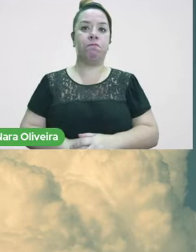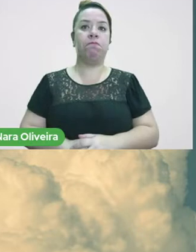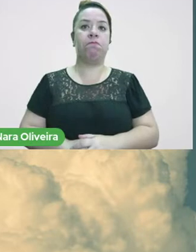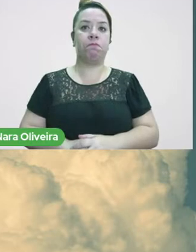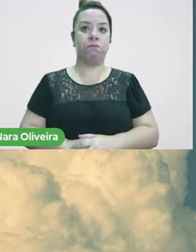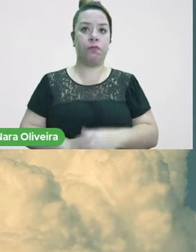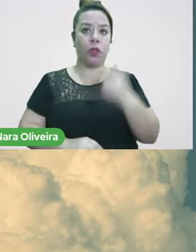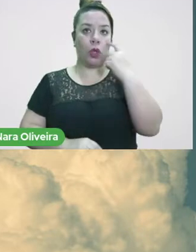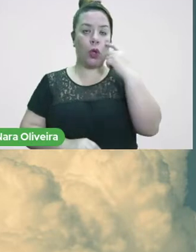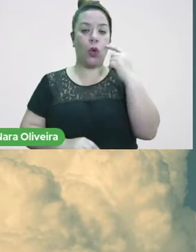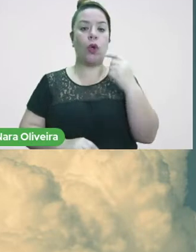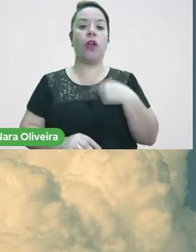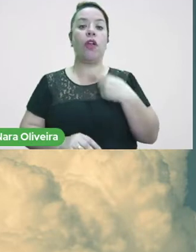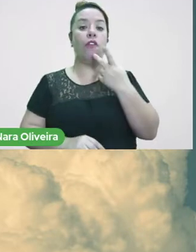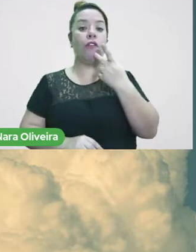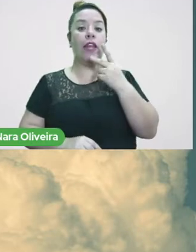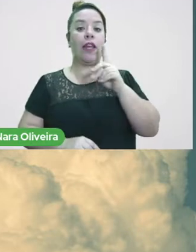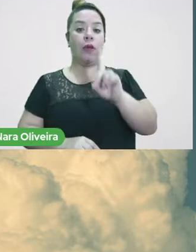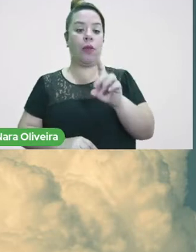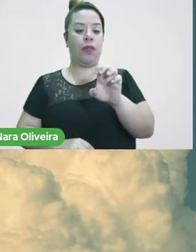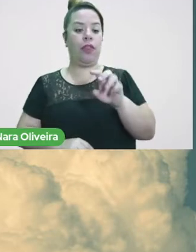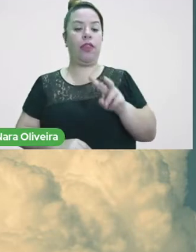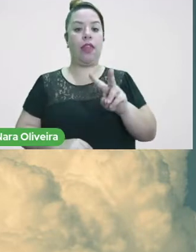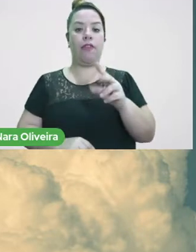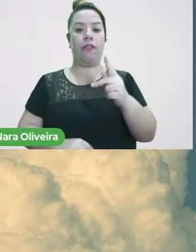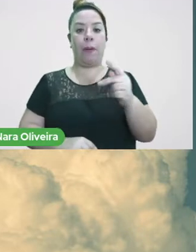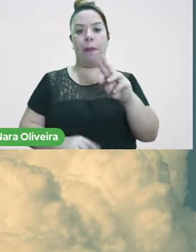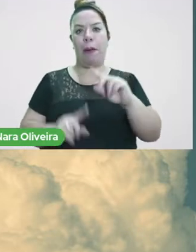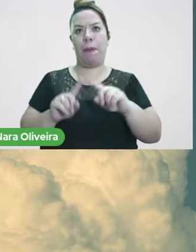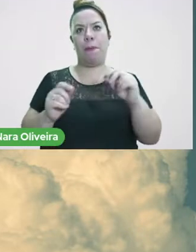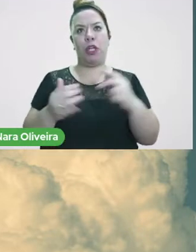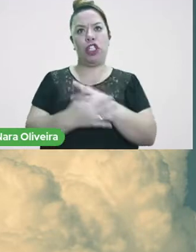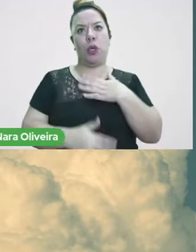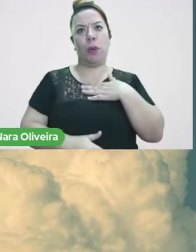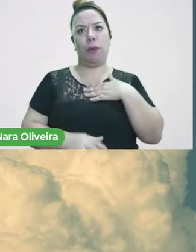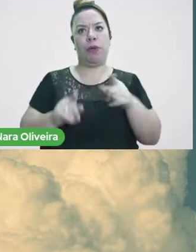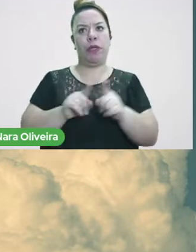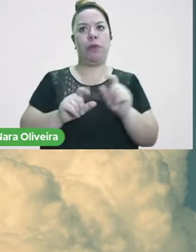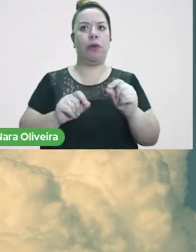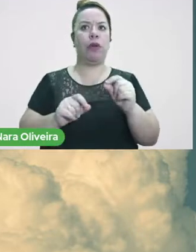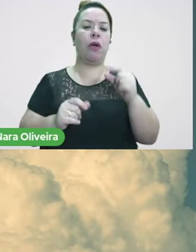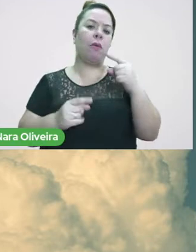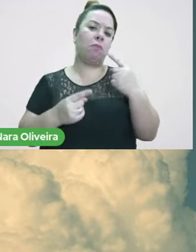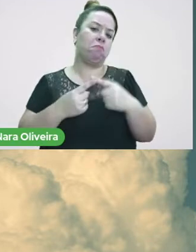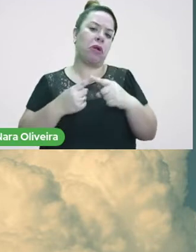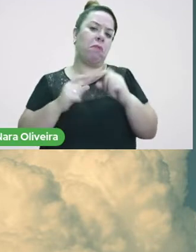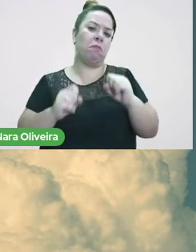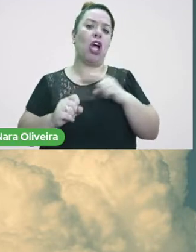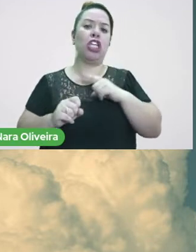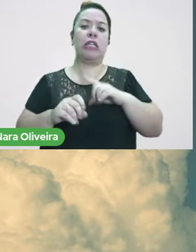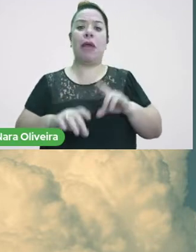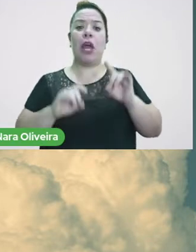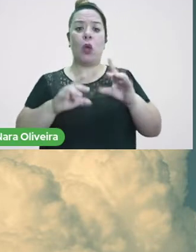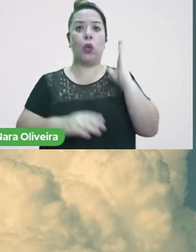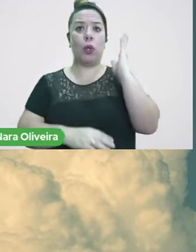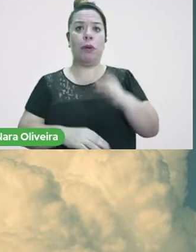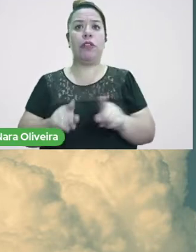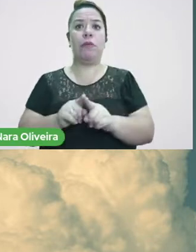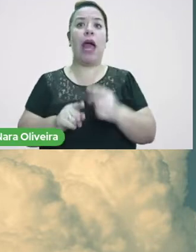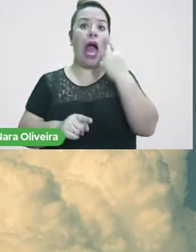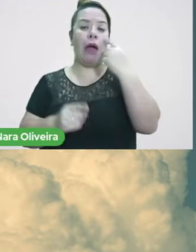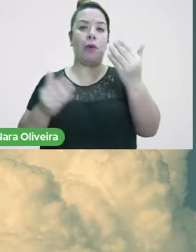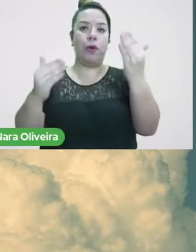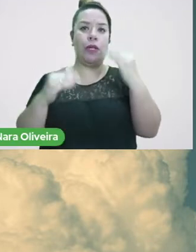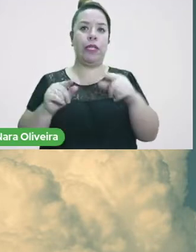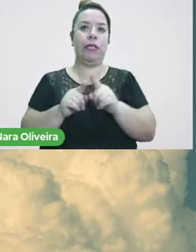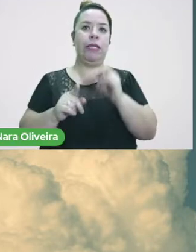dev par, tá? Mas pode ter sido um erro meu, pode ser que seja automático, uma vez que você faz... não, desculpa, é porque está aqui. Dev faz o merge na